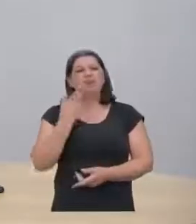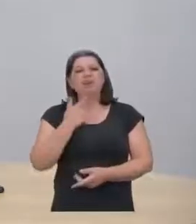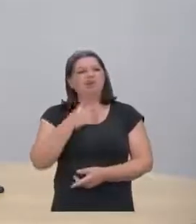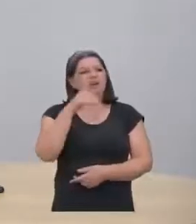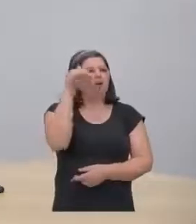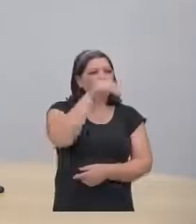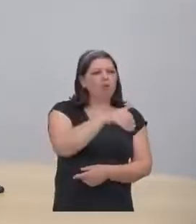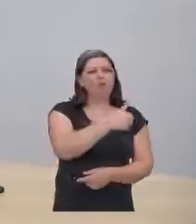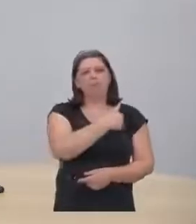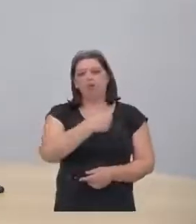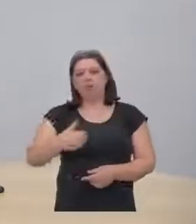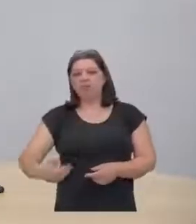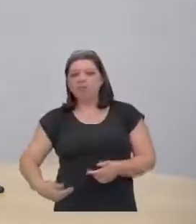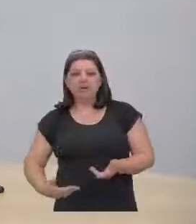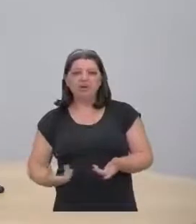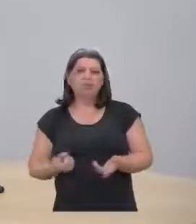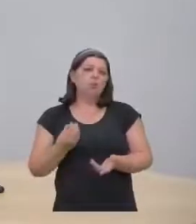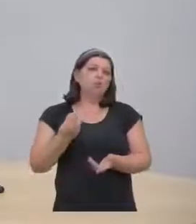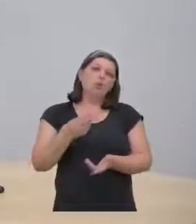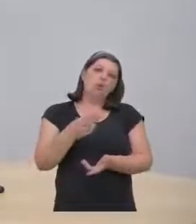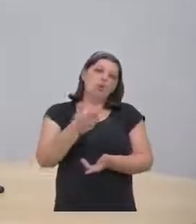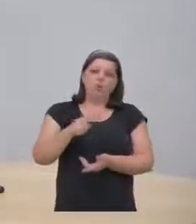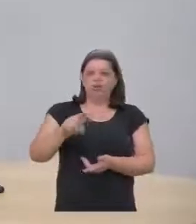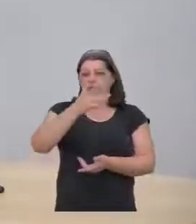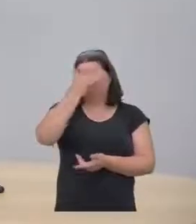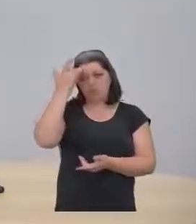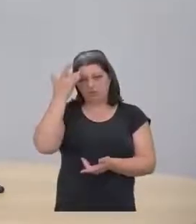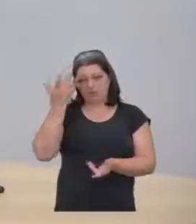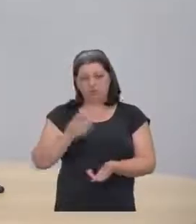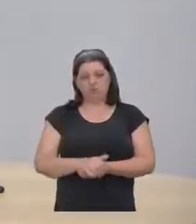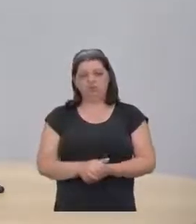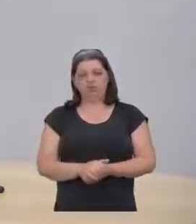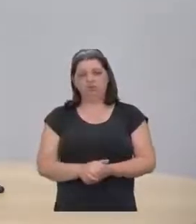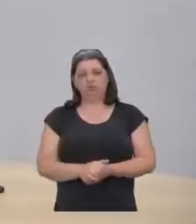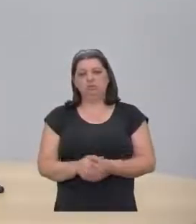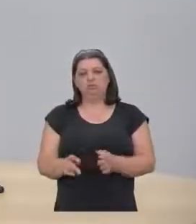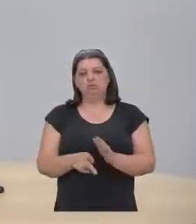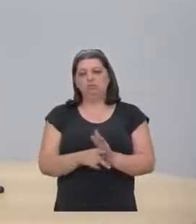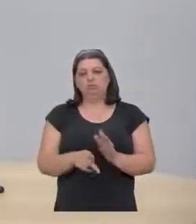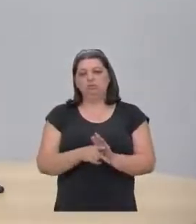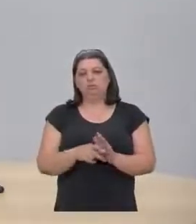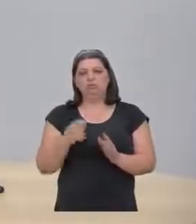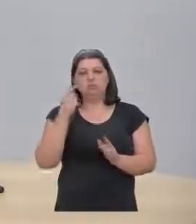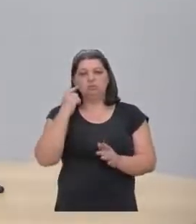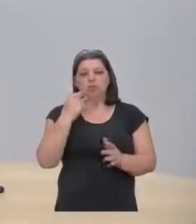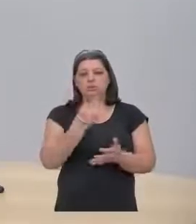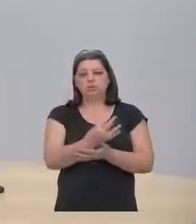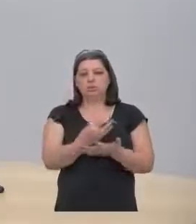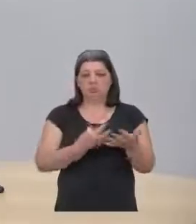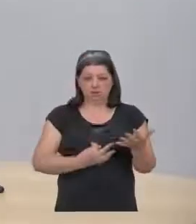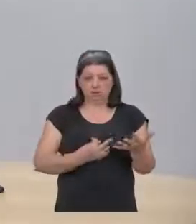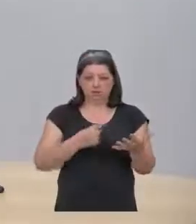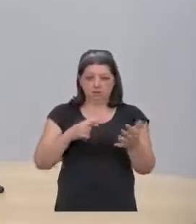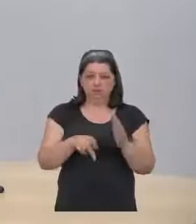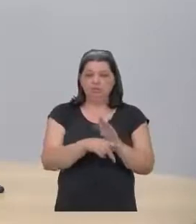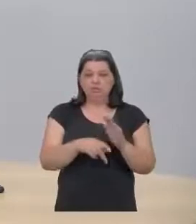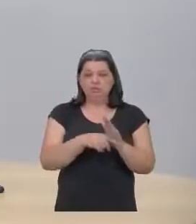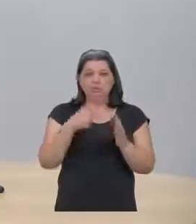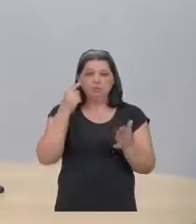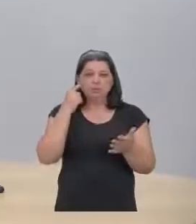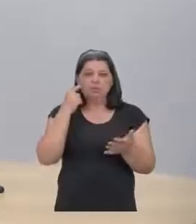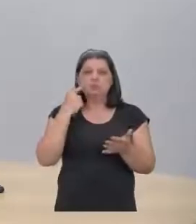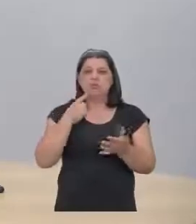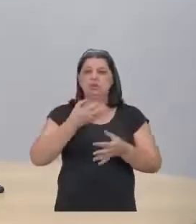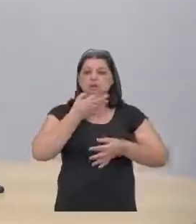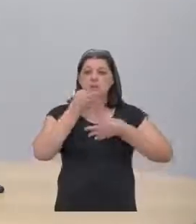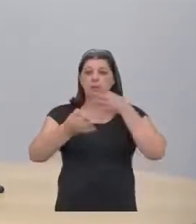lá, do governo, ou é de alguém, ou, enfim, colocar a culpa em outra pessoa e se tirar do texto. Eu sempre digo assim que você se tira do texto ou do